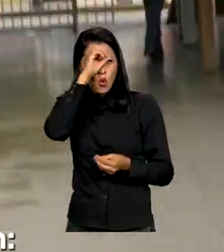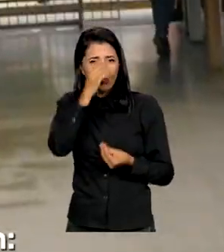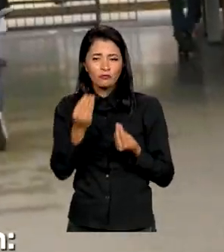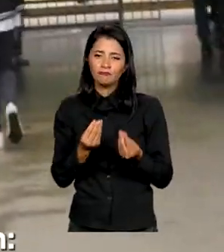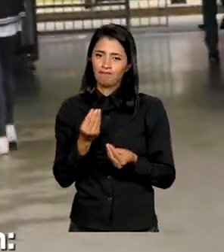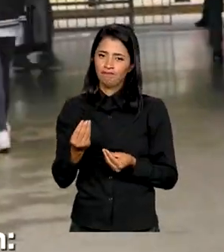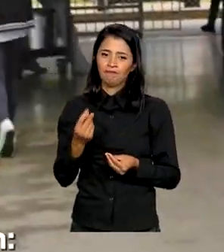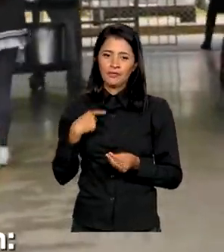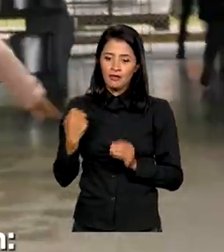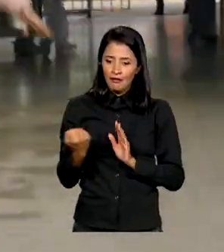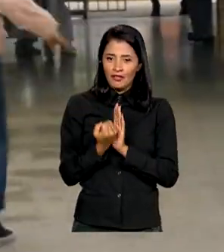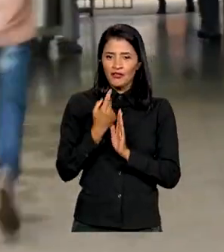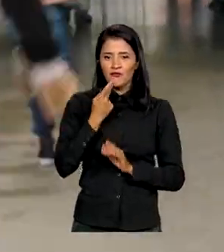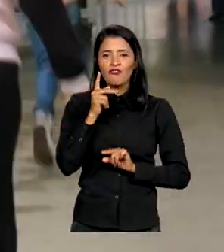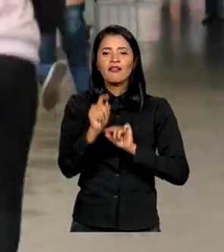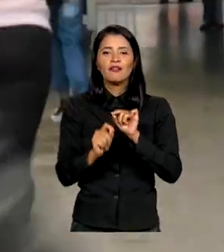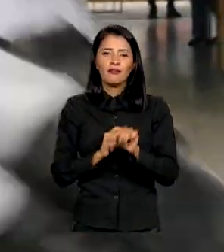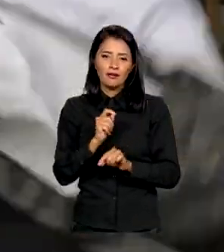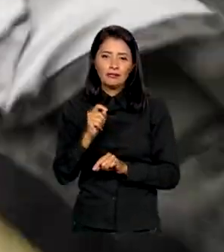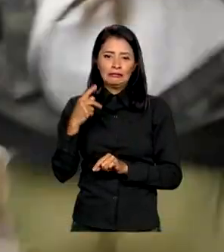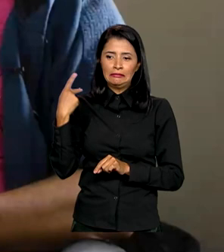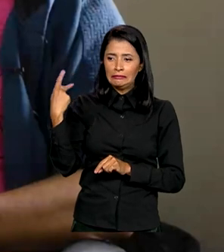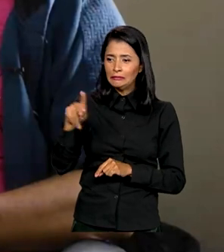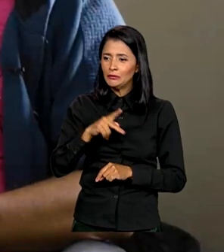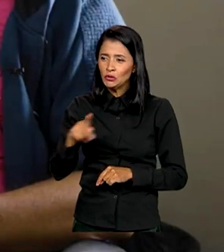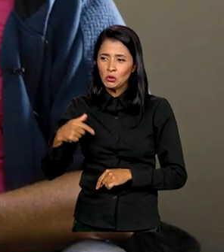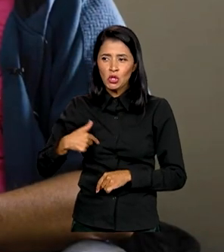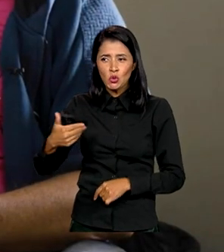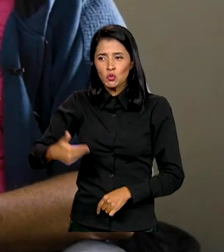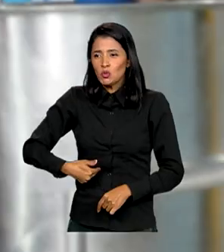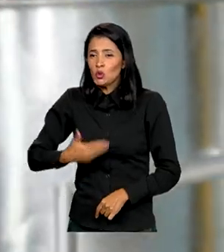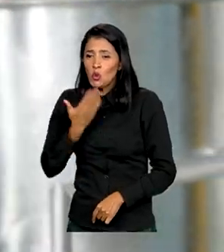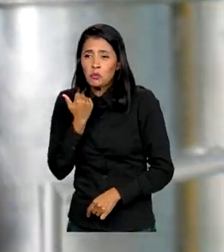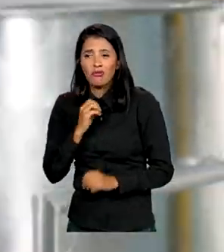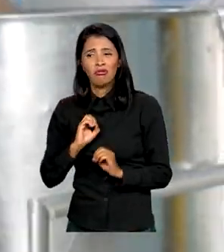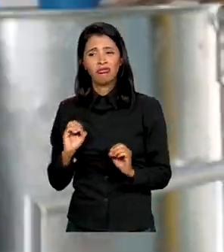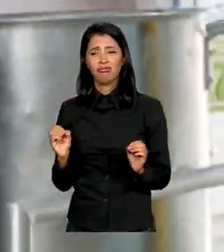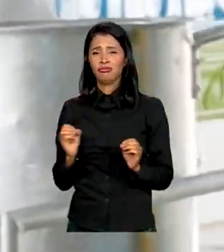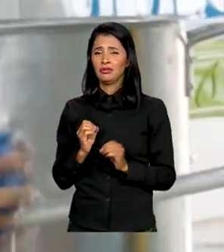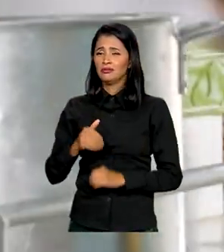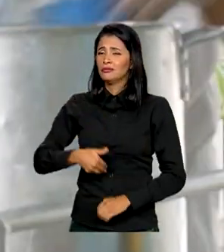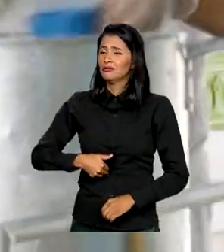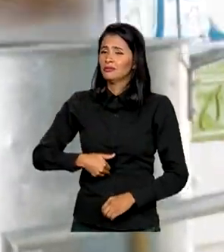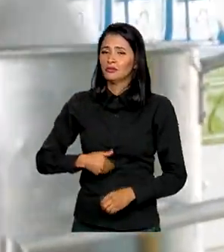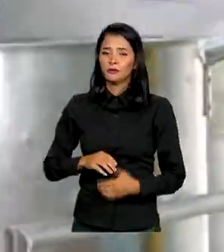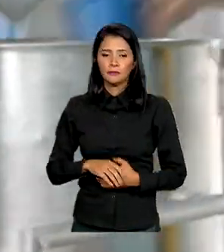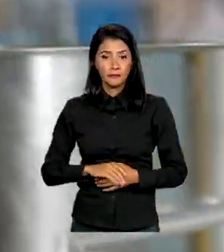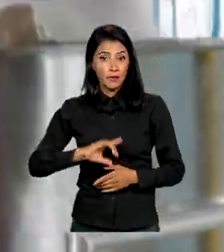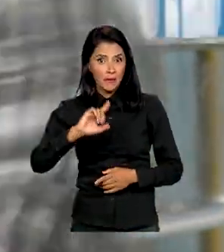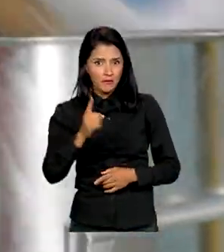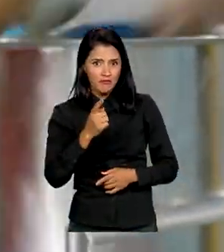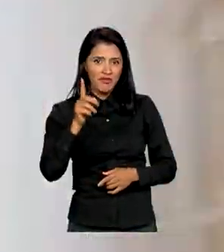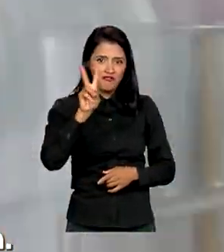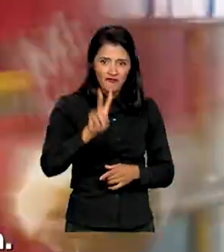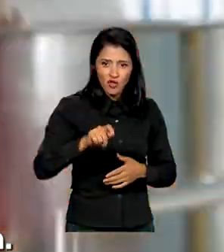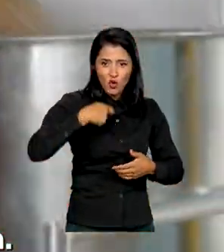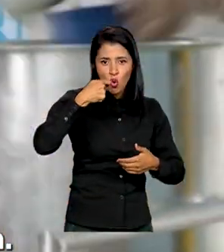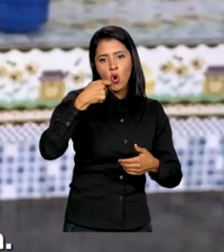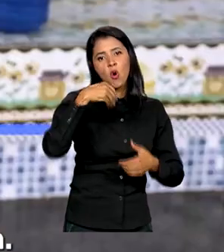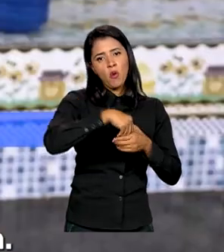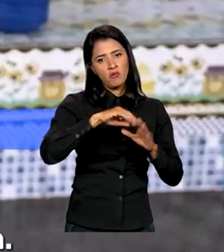É muito impactante quando eles falam, professor, eu não consegui comer nada em casa. A primeira refeição que elas fazem é na